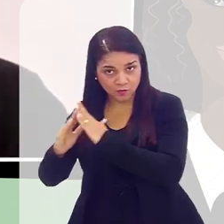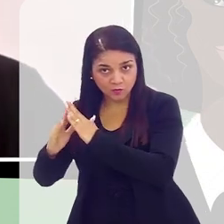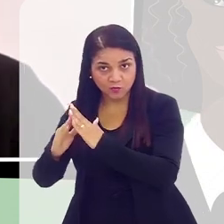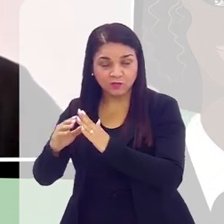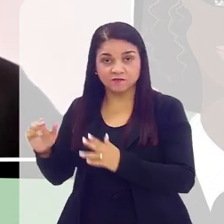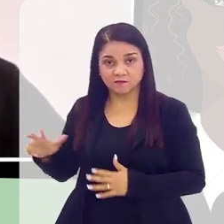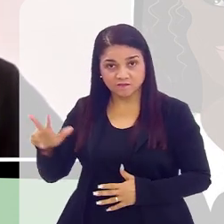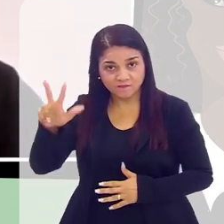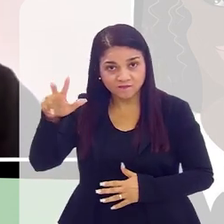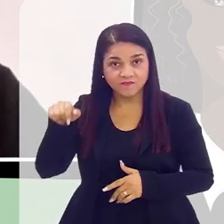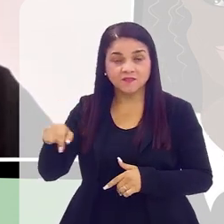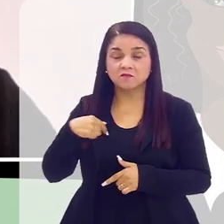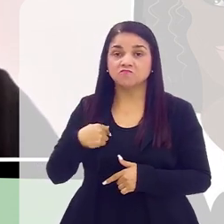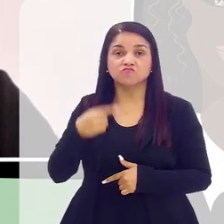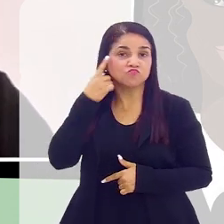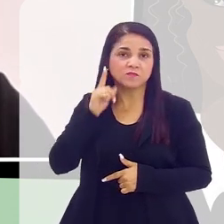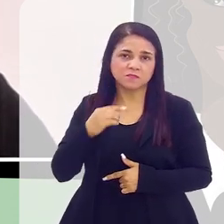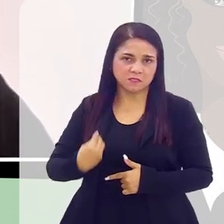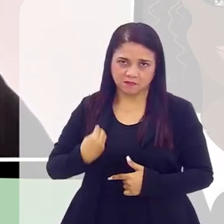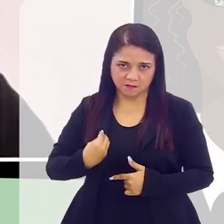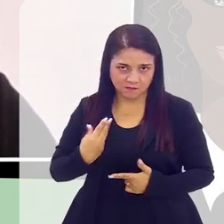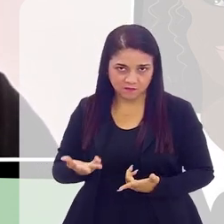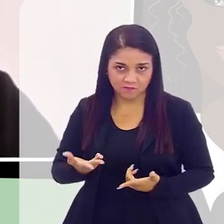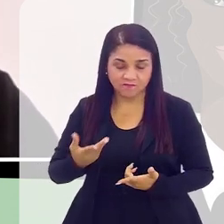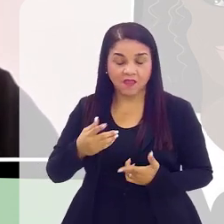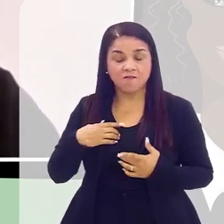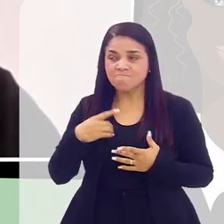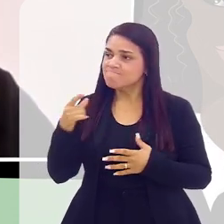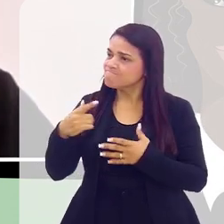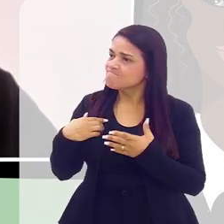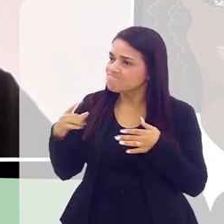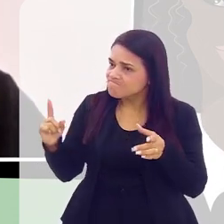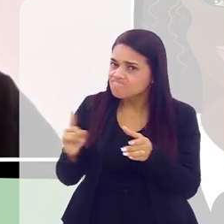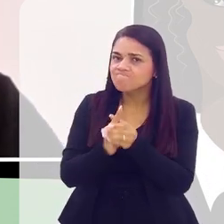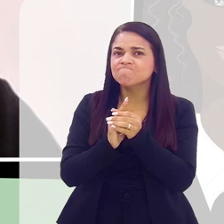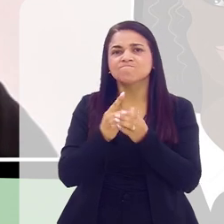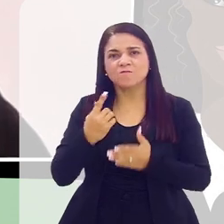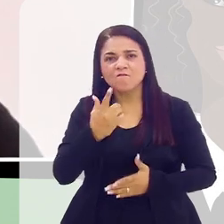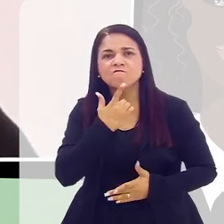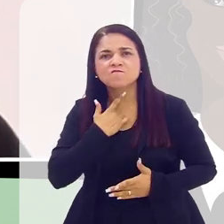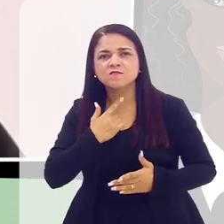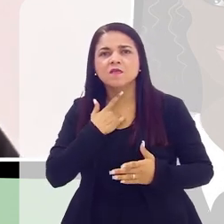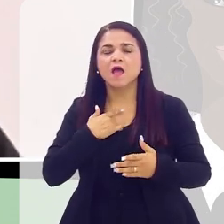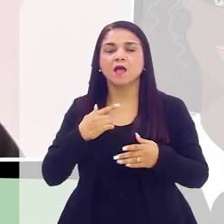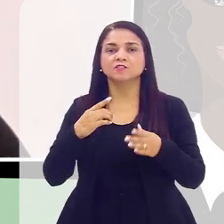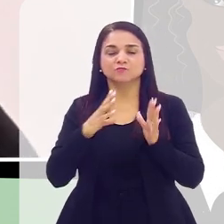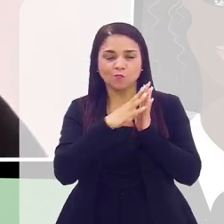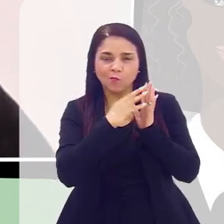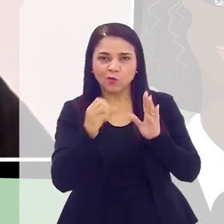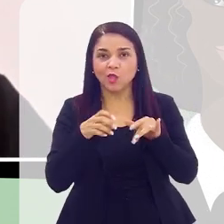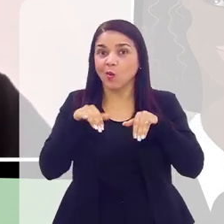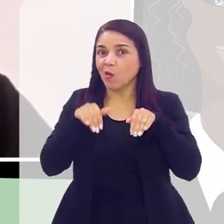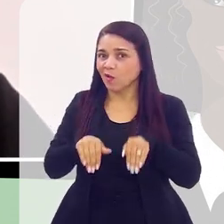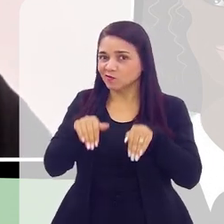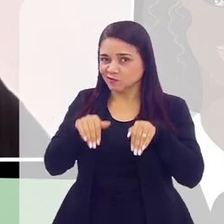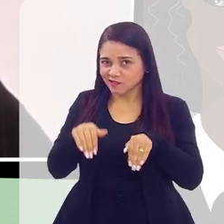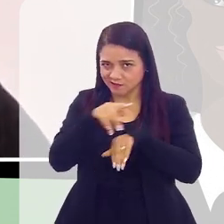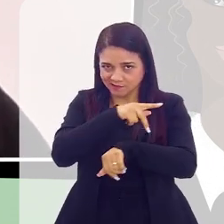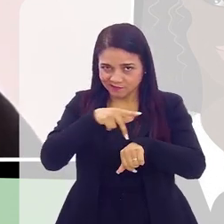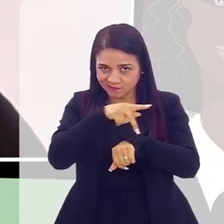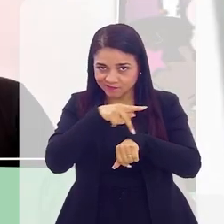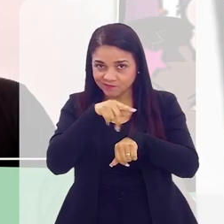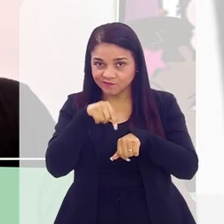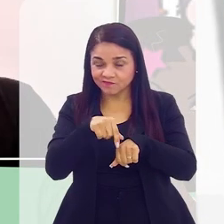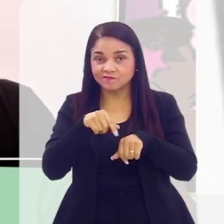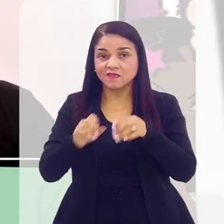sem saber que existia. E aí eu quis consolidar isso como uma comunidade compassiva, que é um modelo australiano que